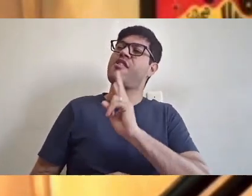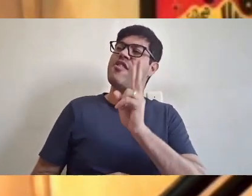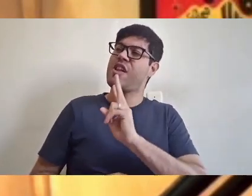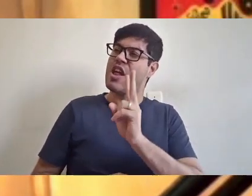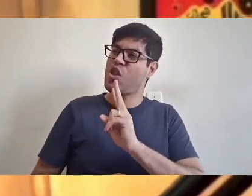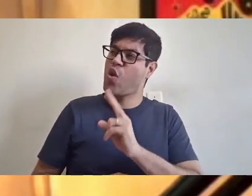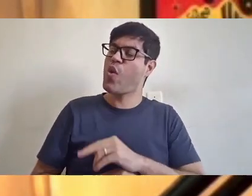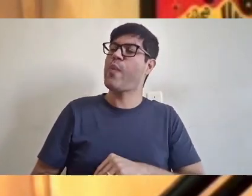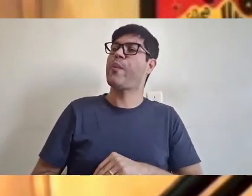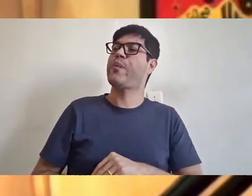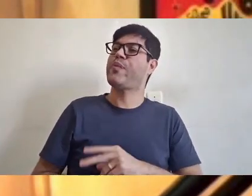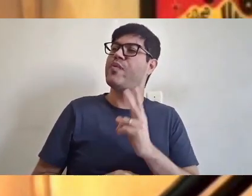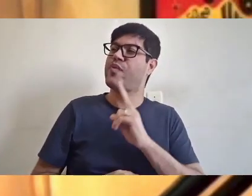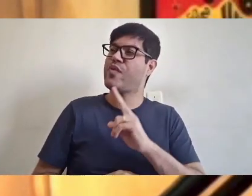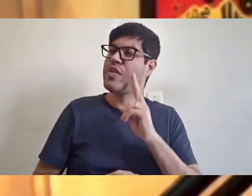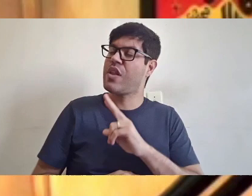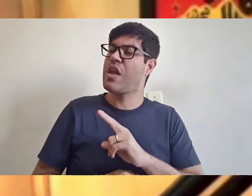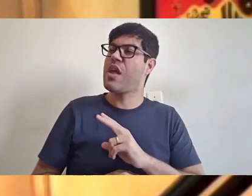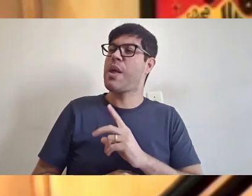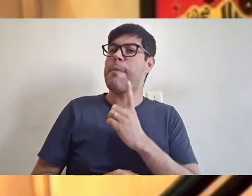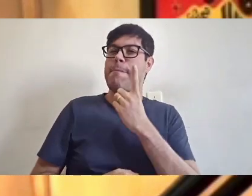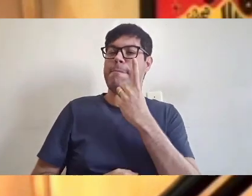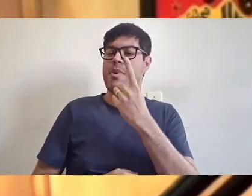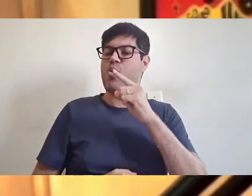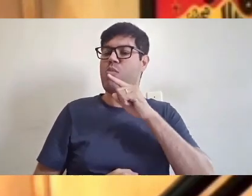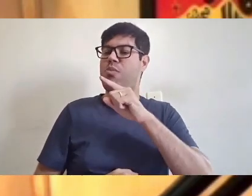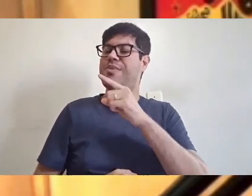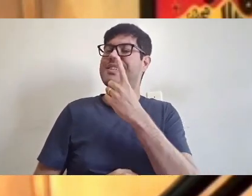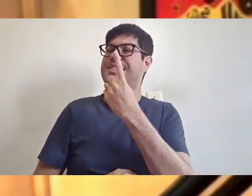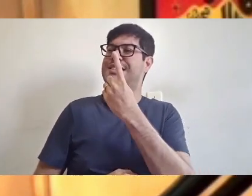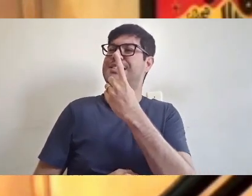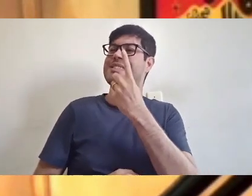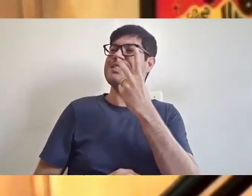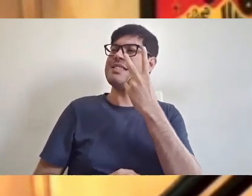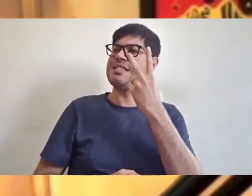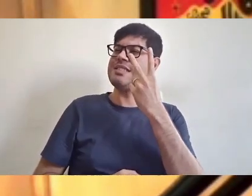vez vereador com 1.013 votos. Em